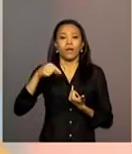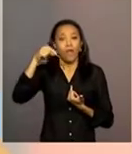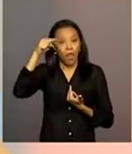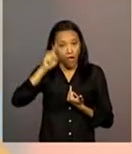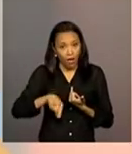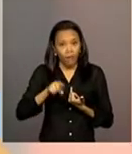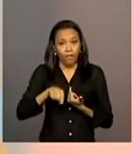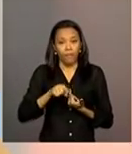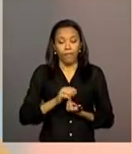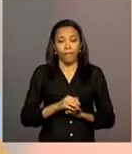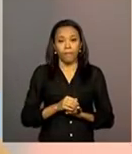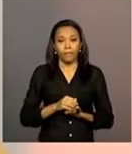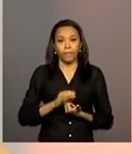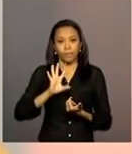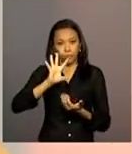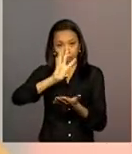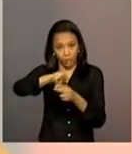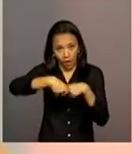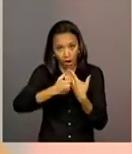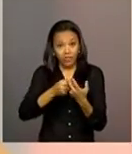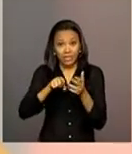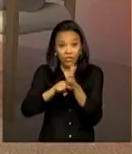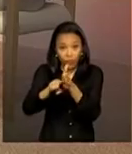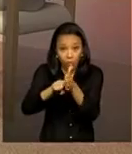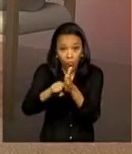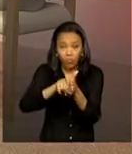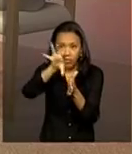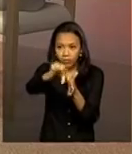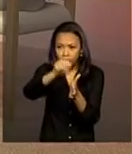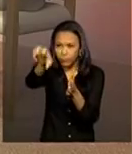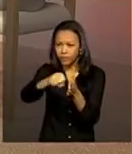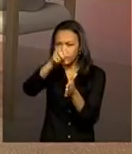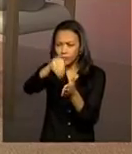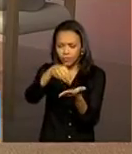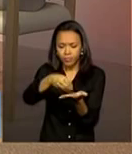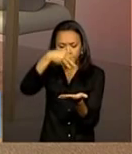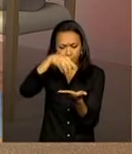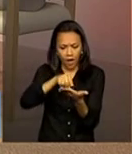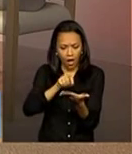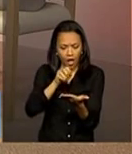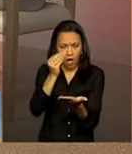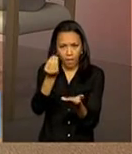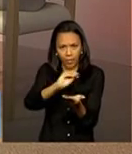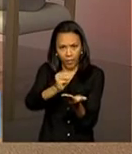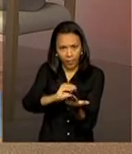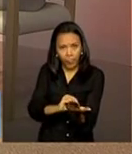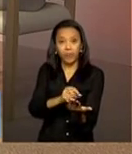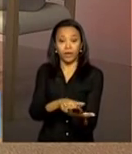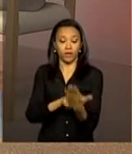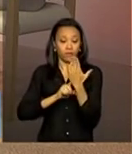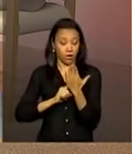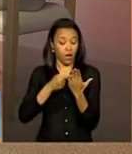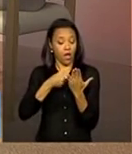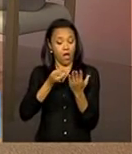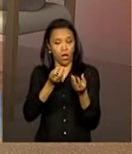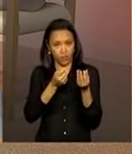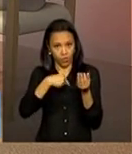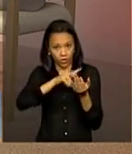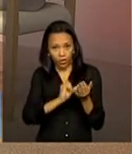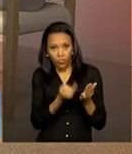do dos elementos dos dados do estudo e da reflexão que a ID nos trouxe nós estamos